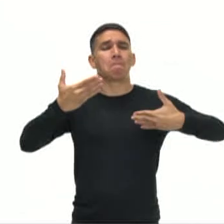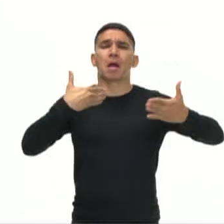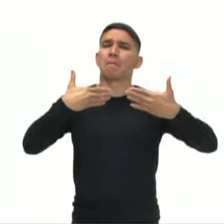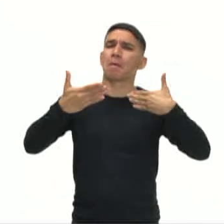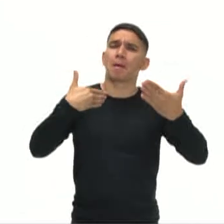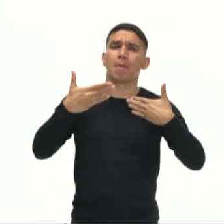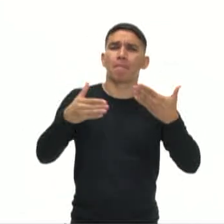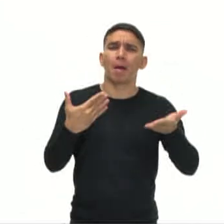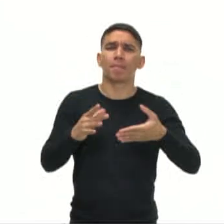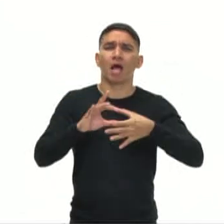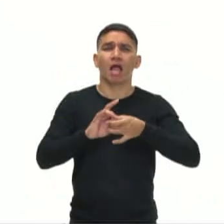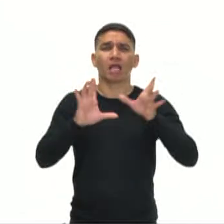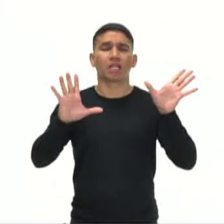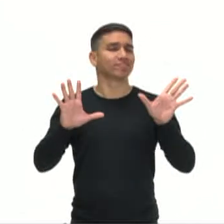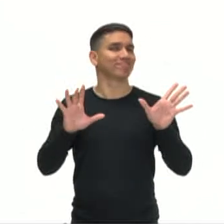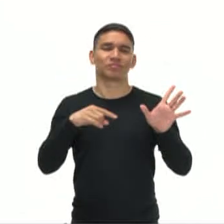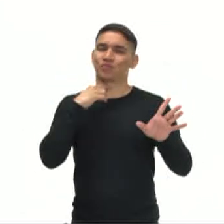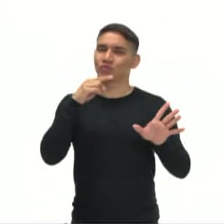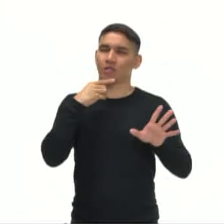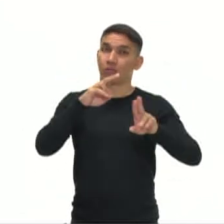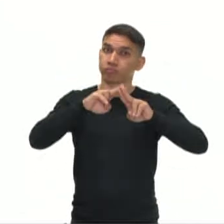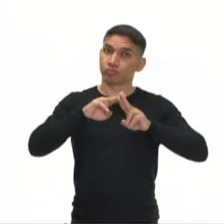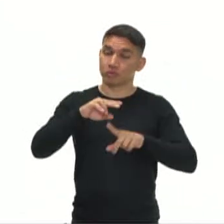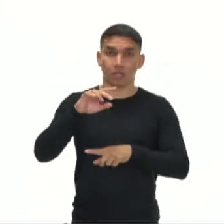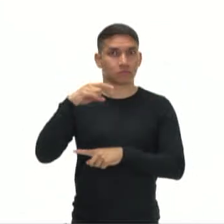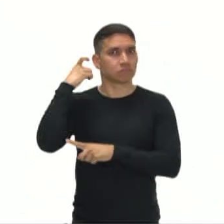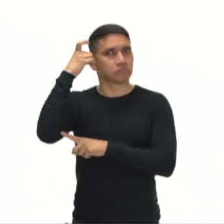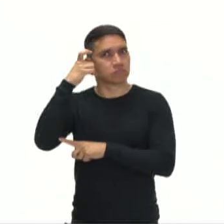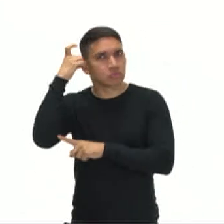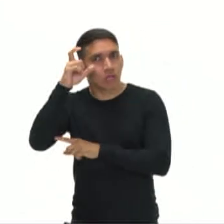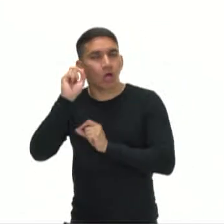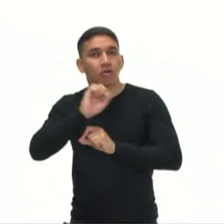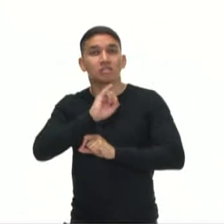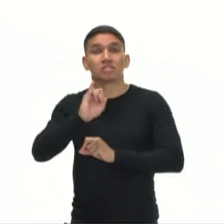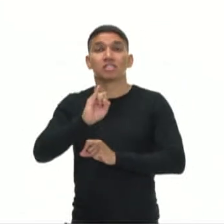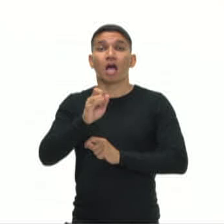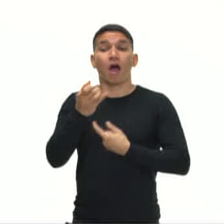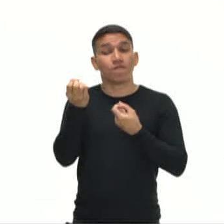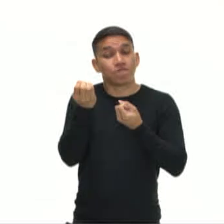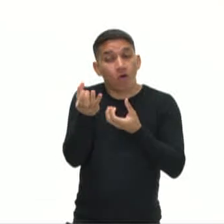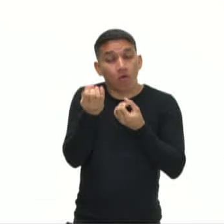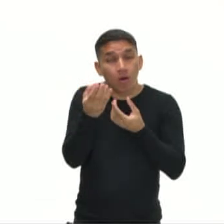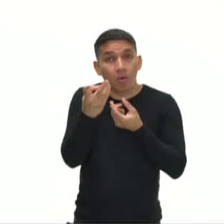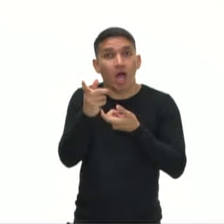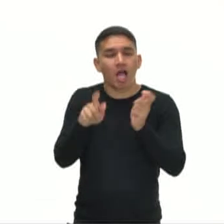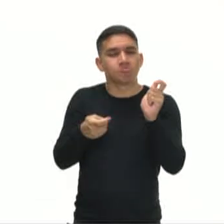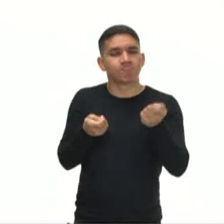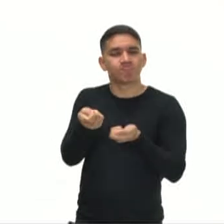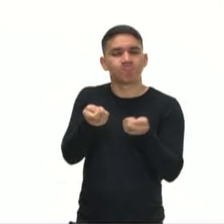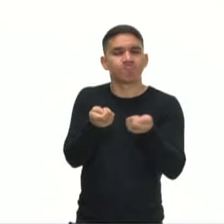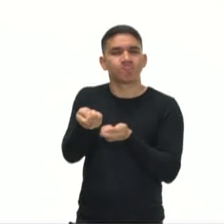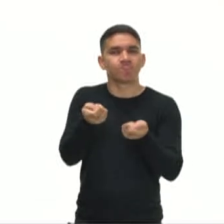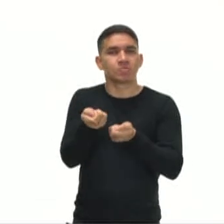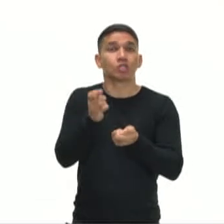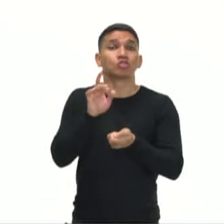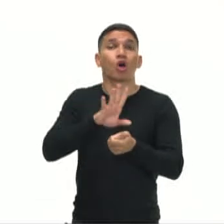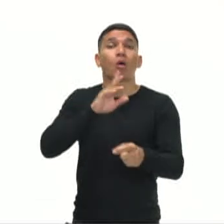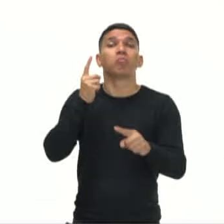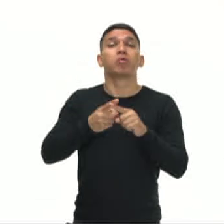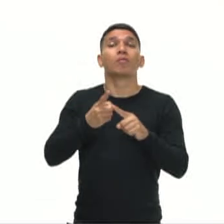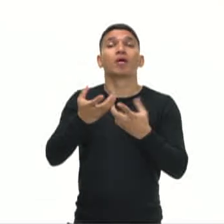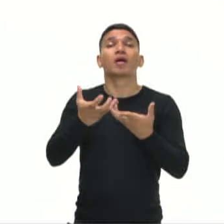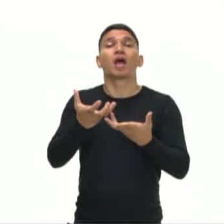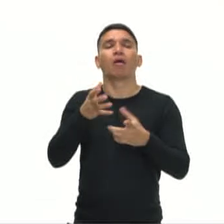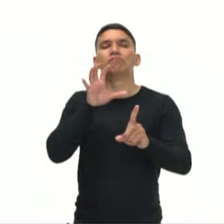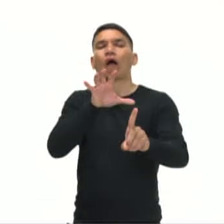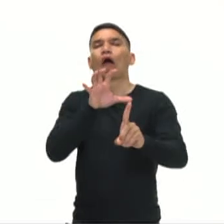é preocupante quando observamos que uma informação é manipulada simplesmente com o propósito de causar pânico